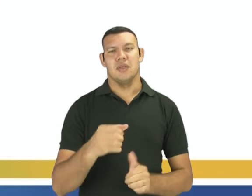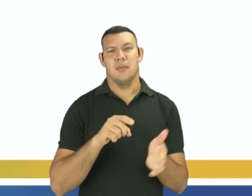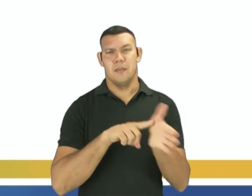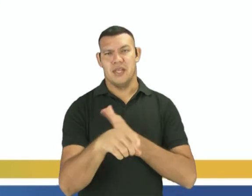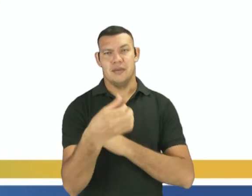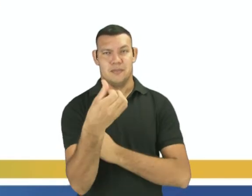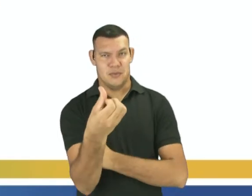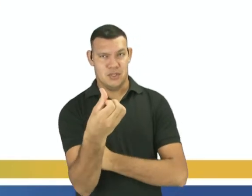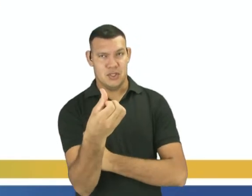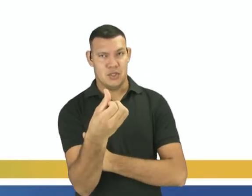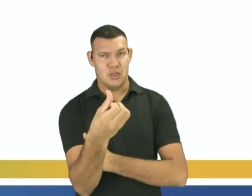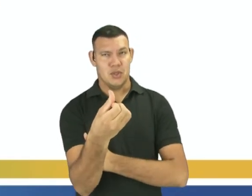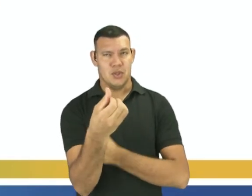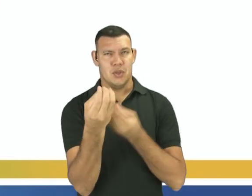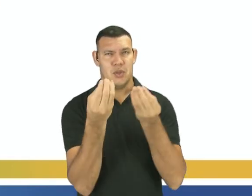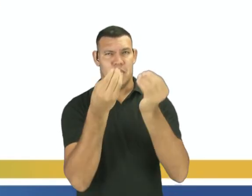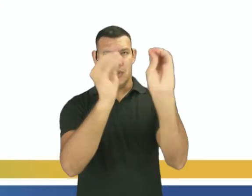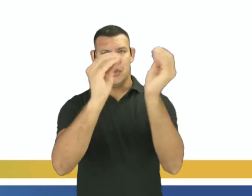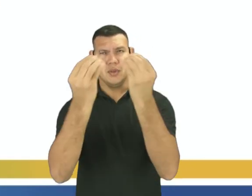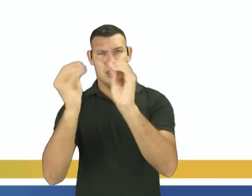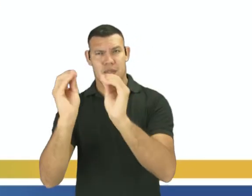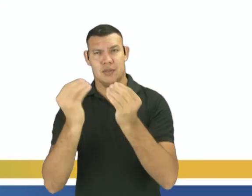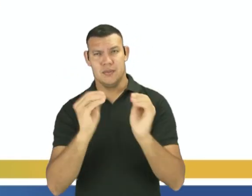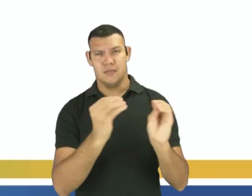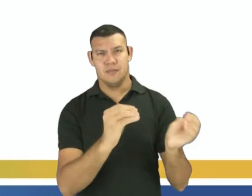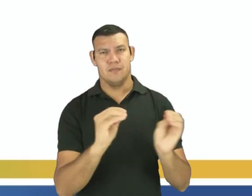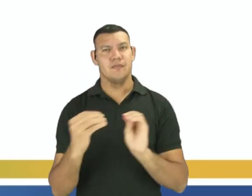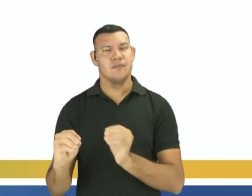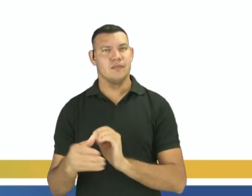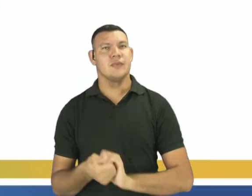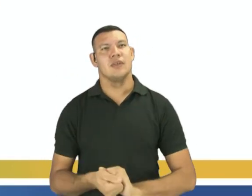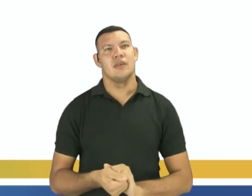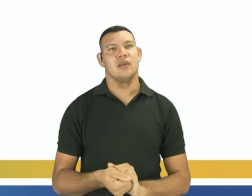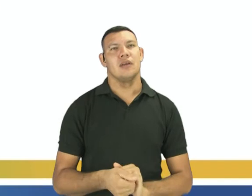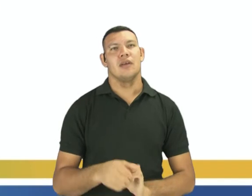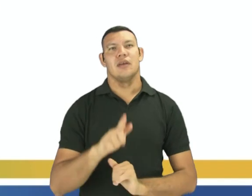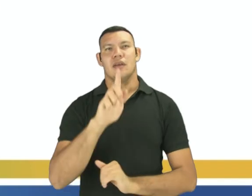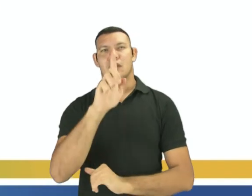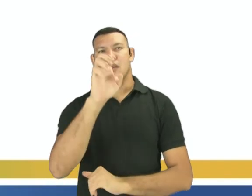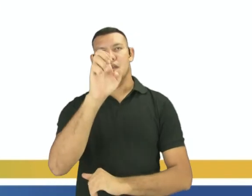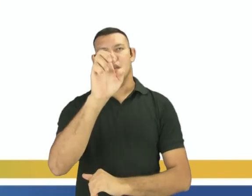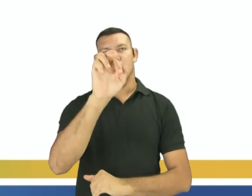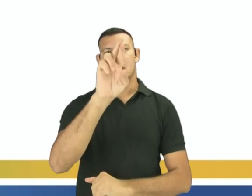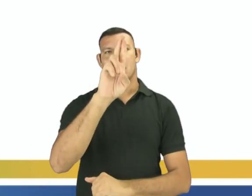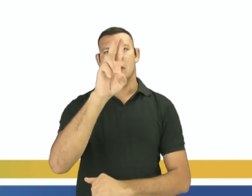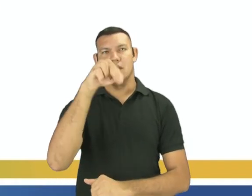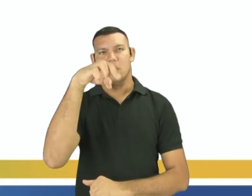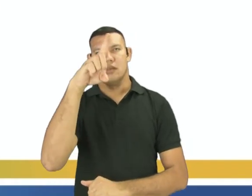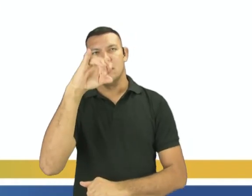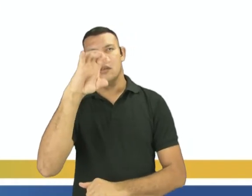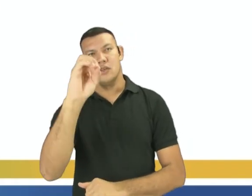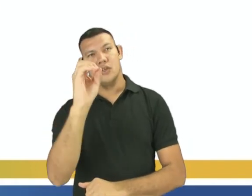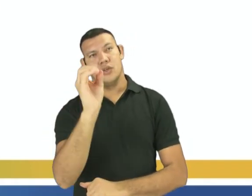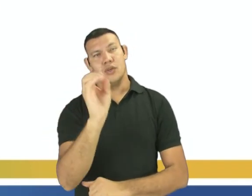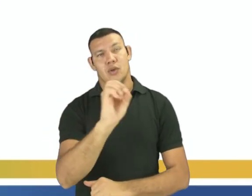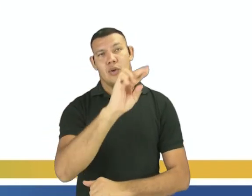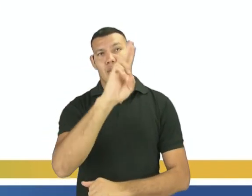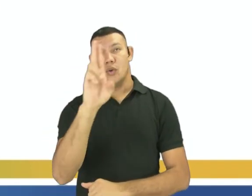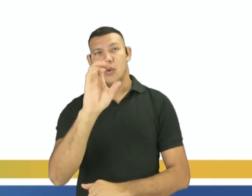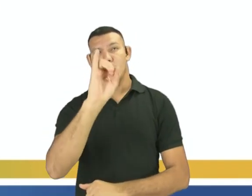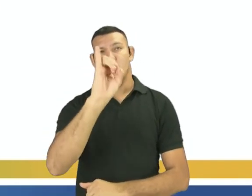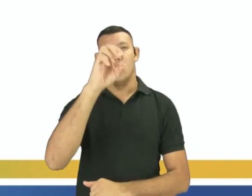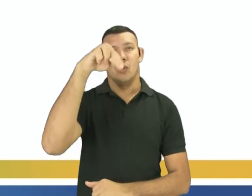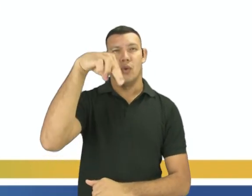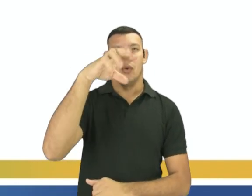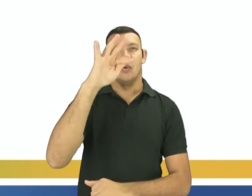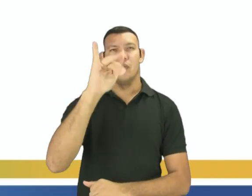gente completar. Complete as sentenças com gerúndio ou infinitivo. Eu tenho então 6 frases. A primeira é My